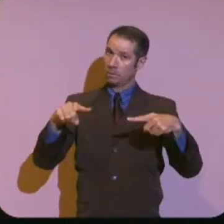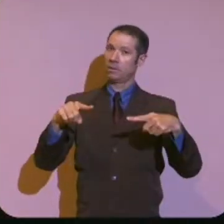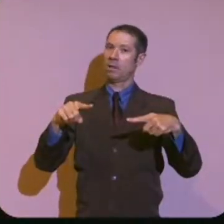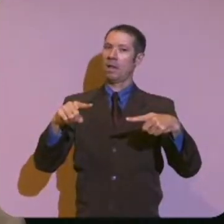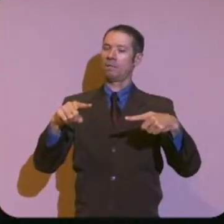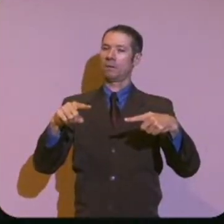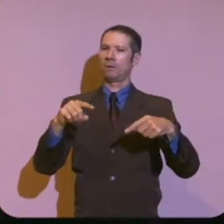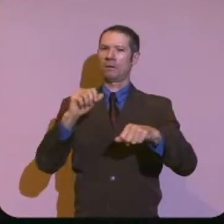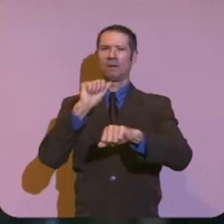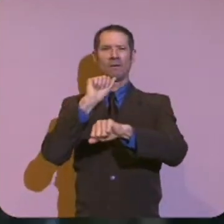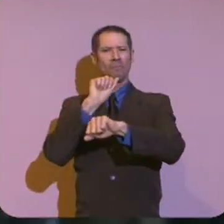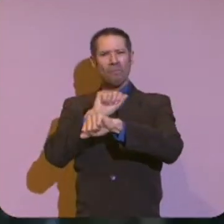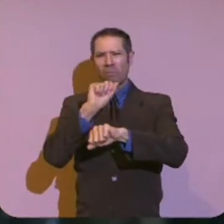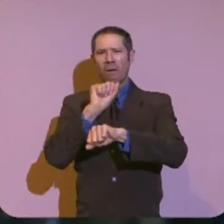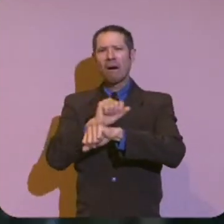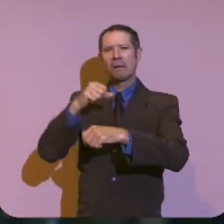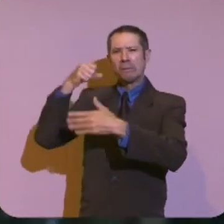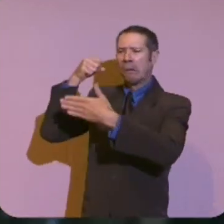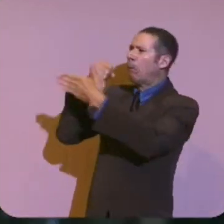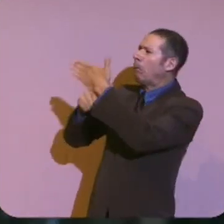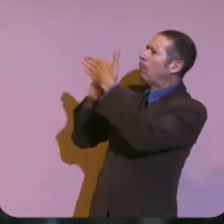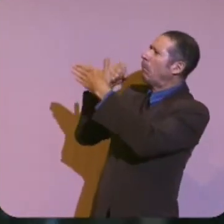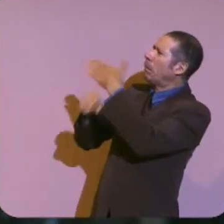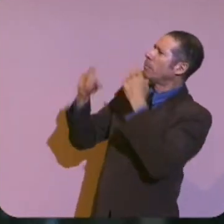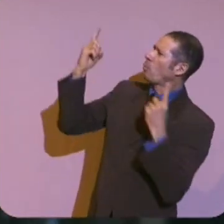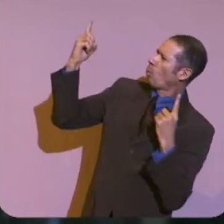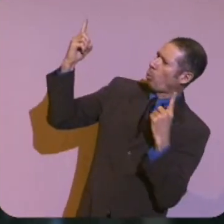é: para de lutar com o Senhor.